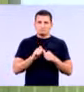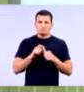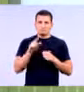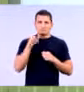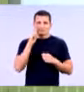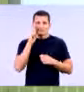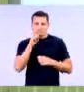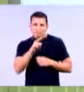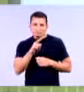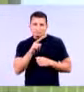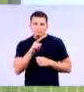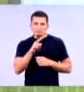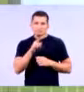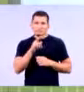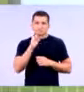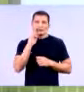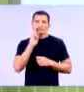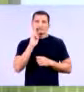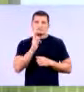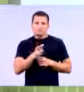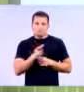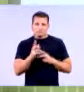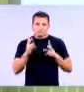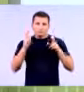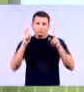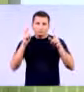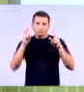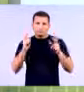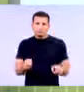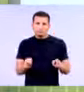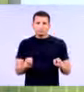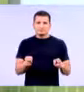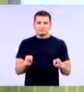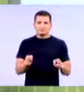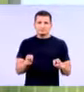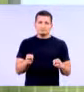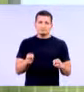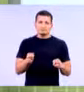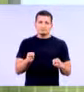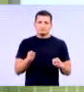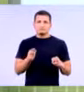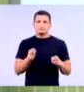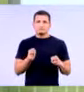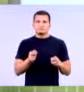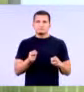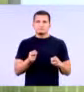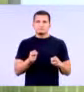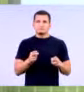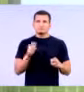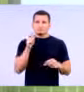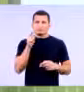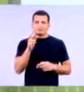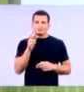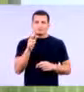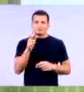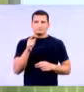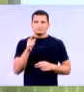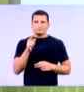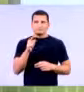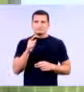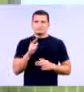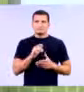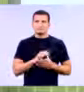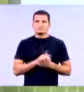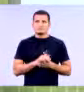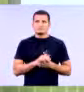viu uma resposta idêntica àquela que tinha que ser postada lá na tarefa. Você,